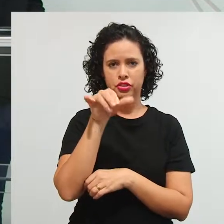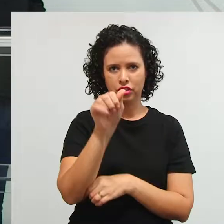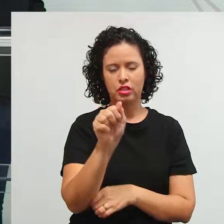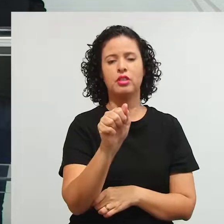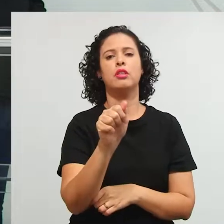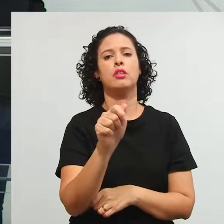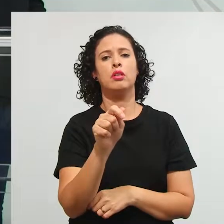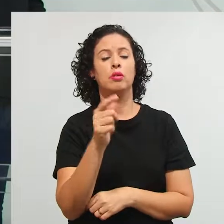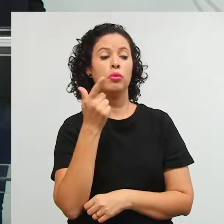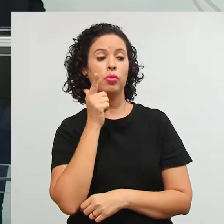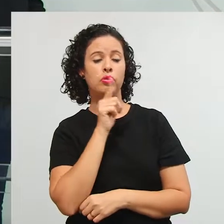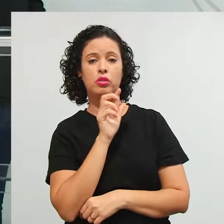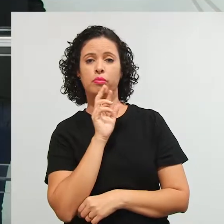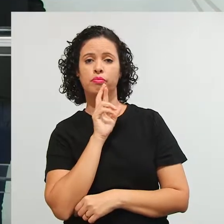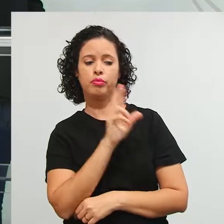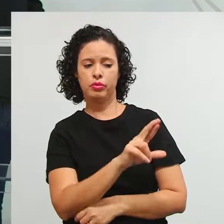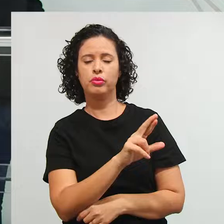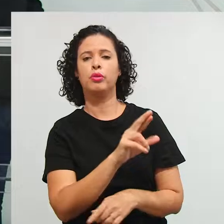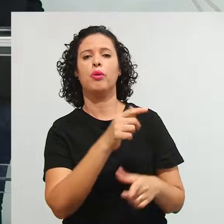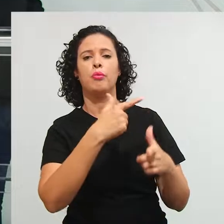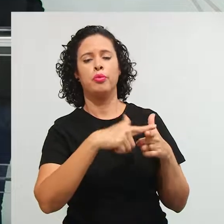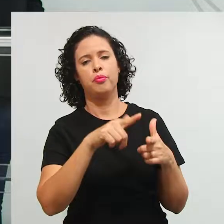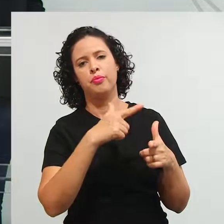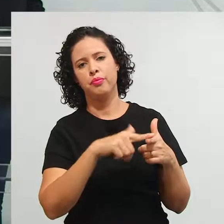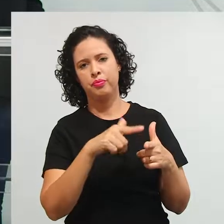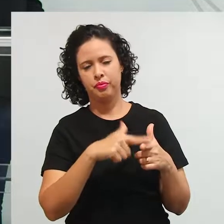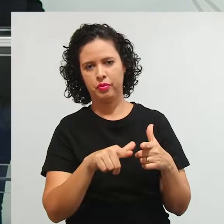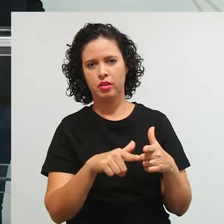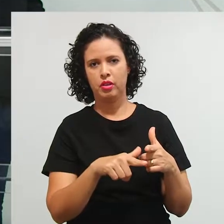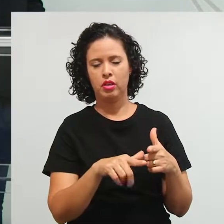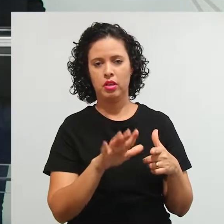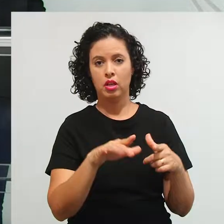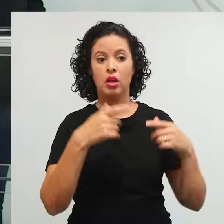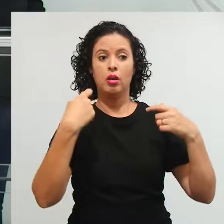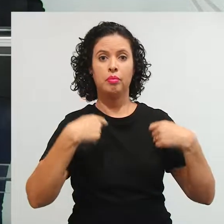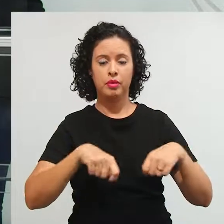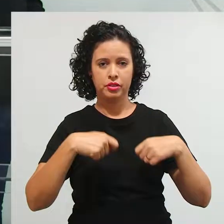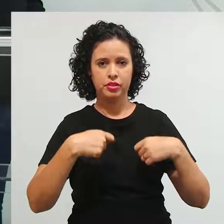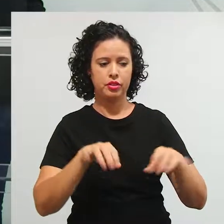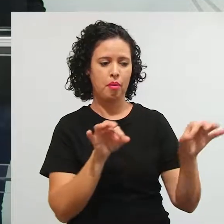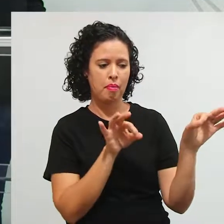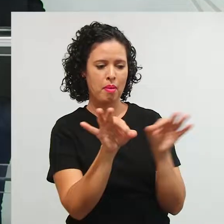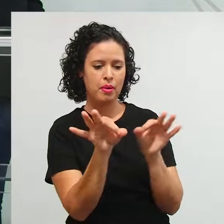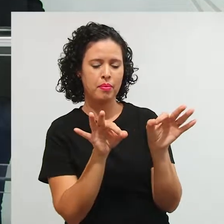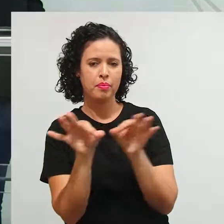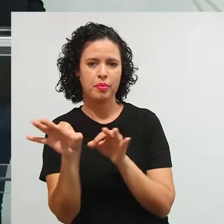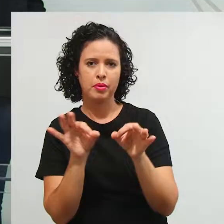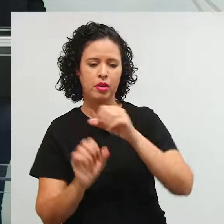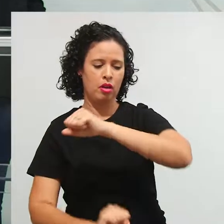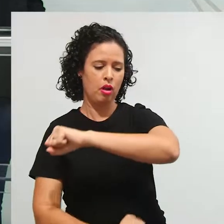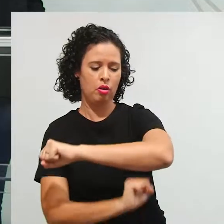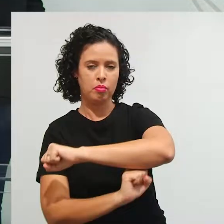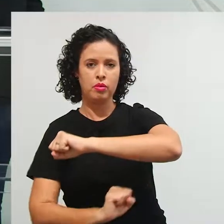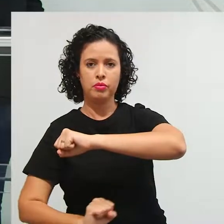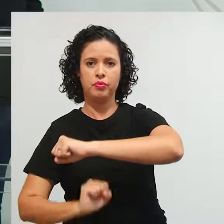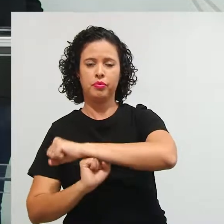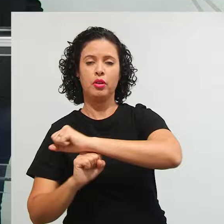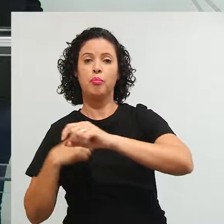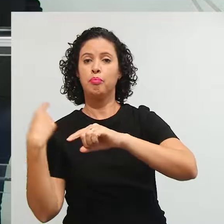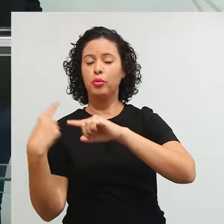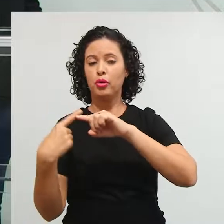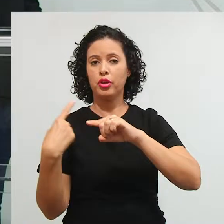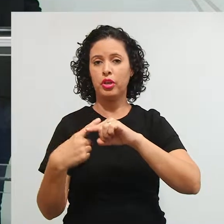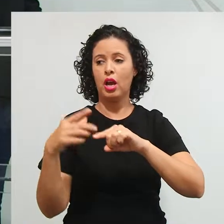extraordinário para resolver este problema. Então não tem como prever, mas ele precisa arrumar as pontes, porque a região, a